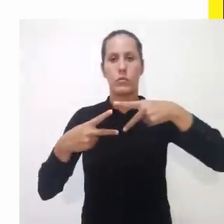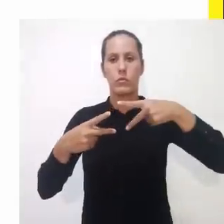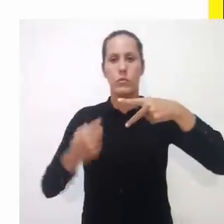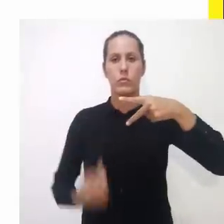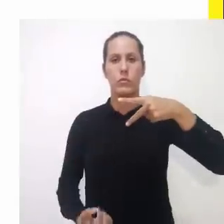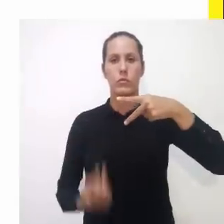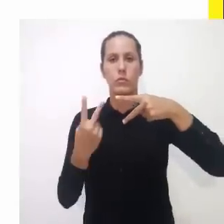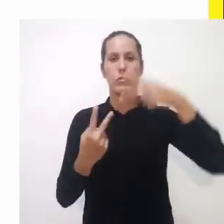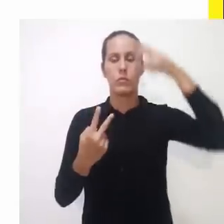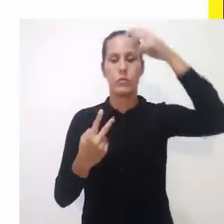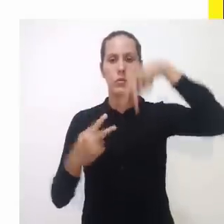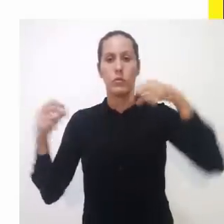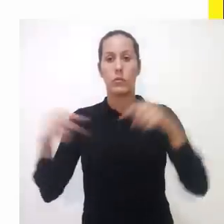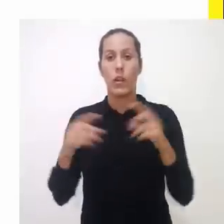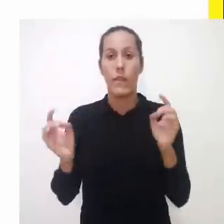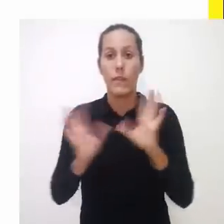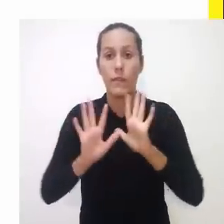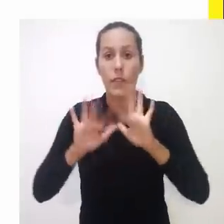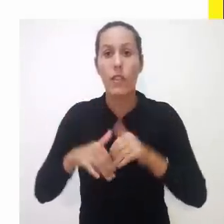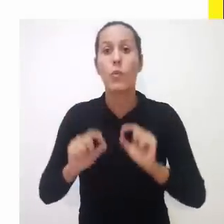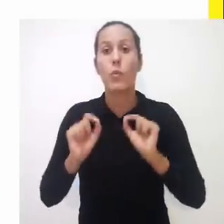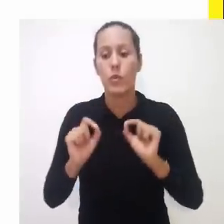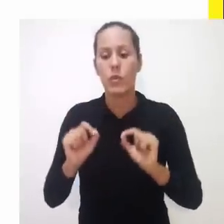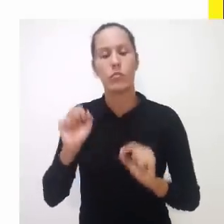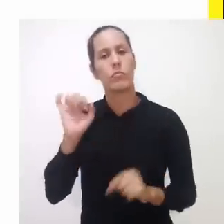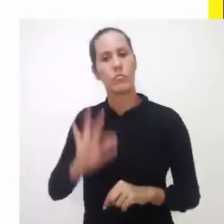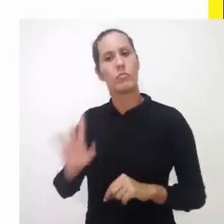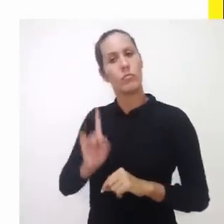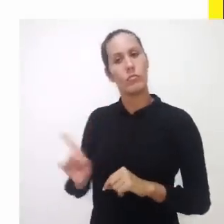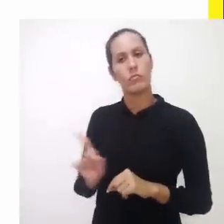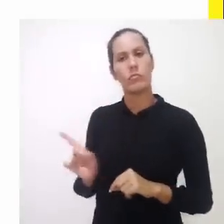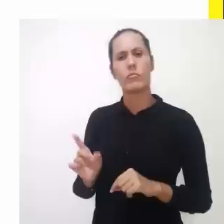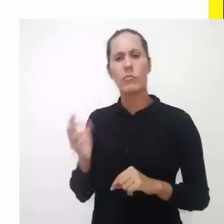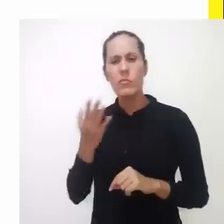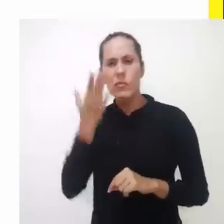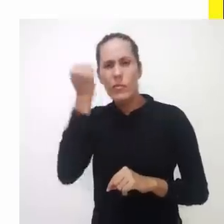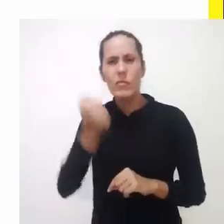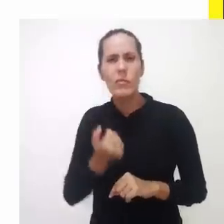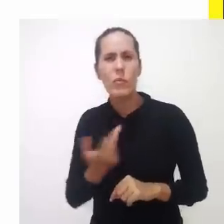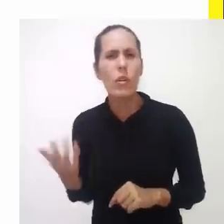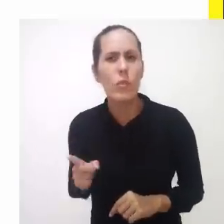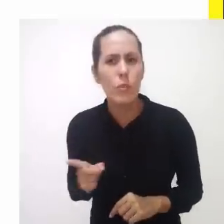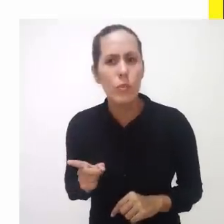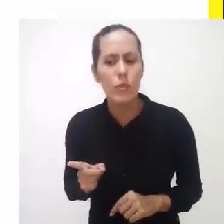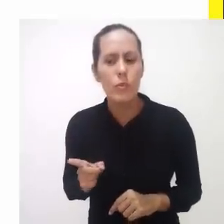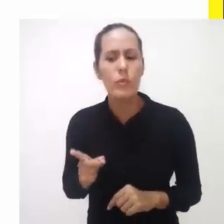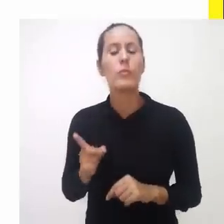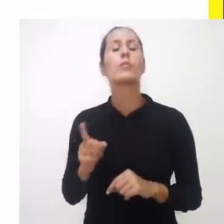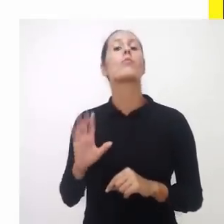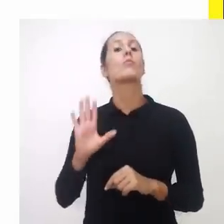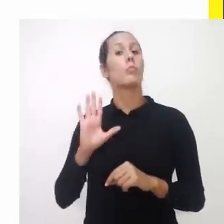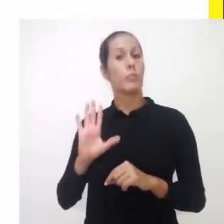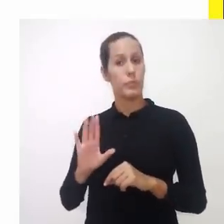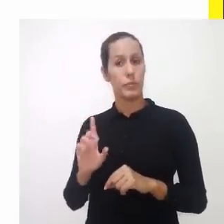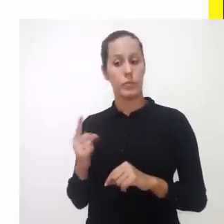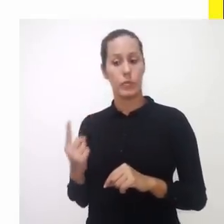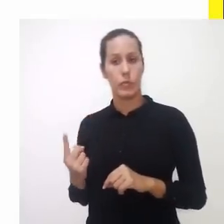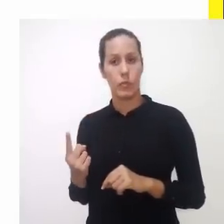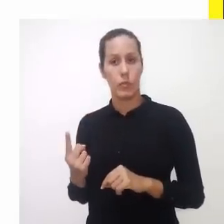ao outro vértice. E terminando, tenho esse. E agora, você contou quantos tem?